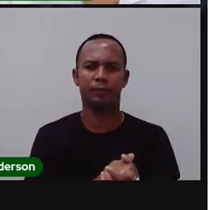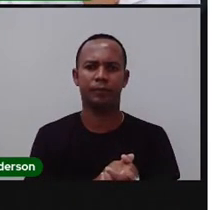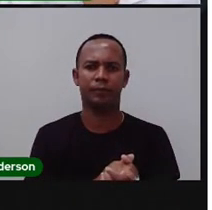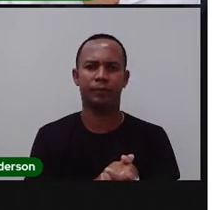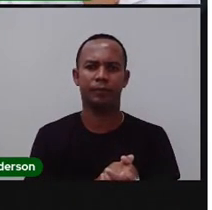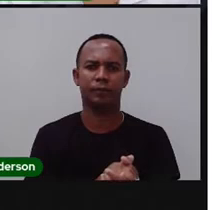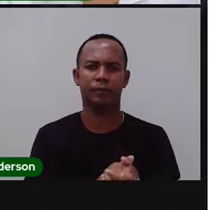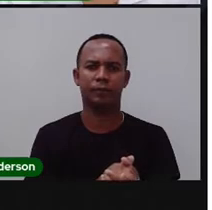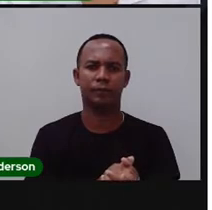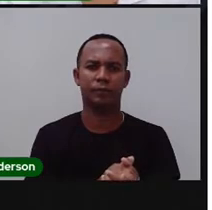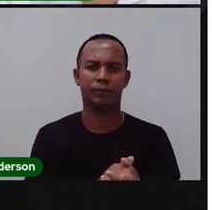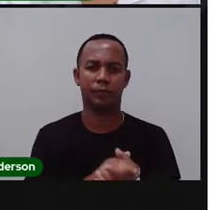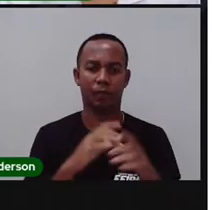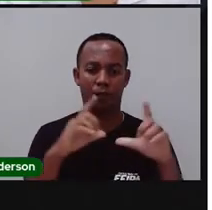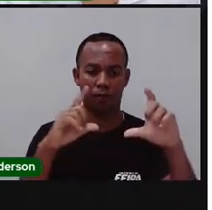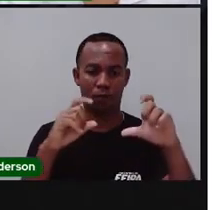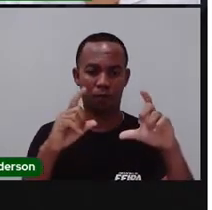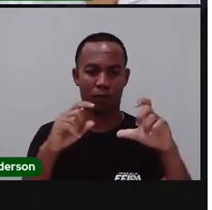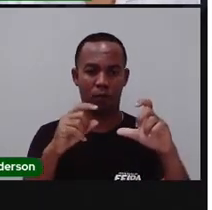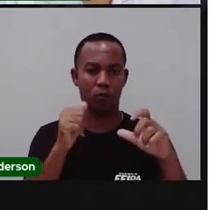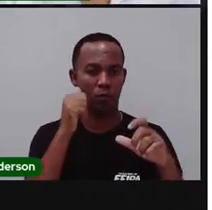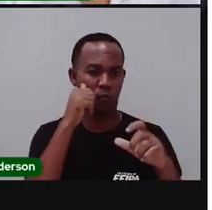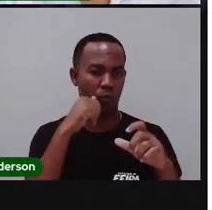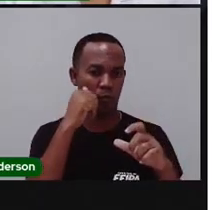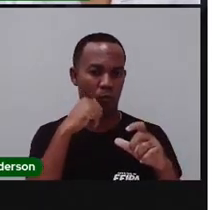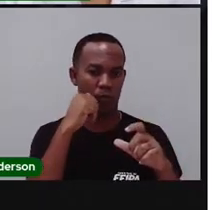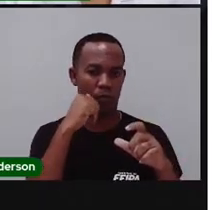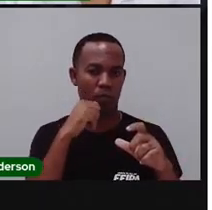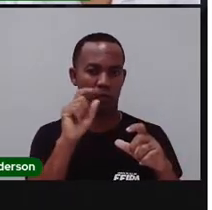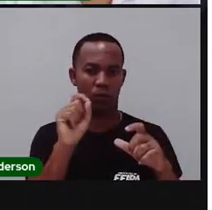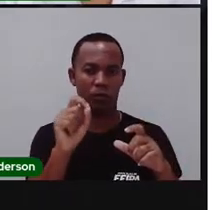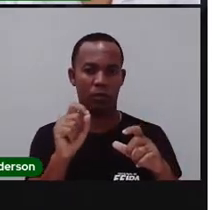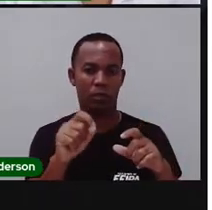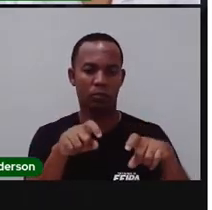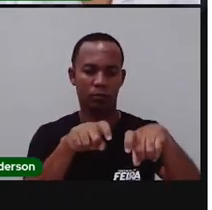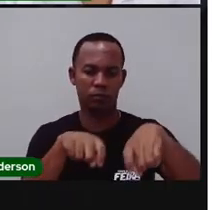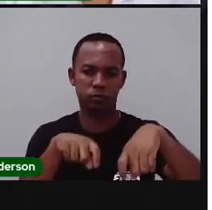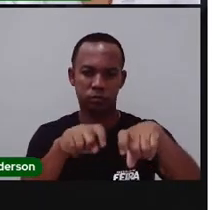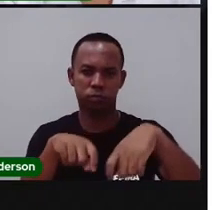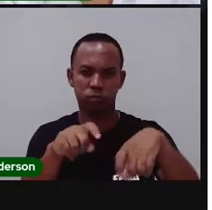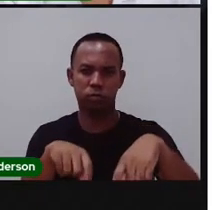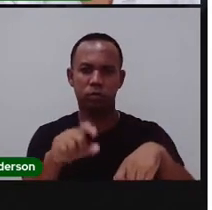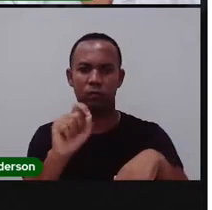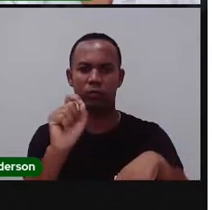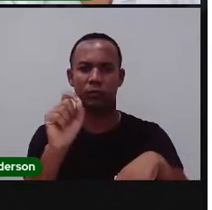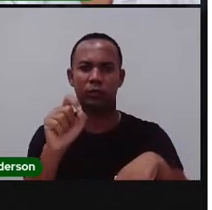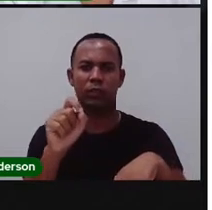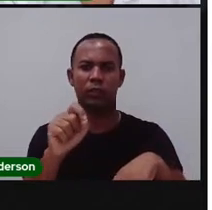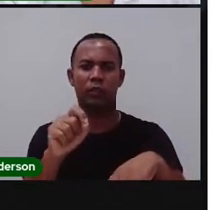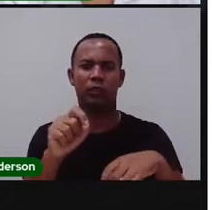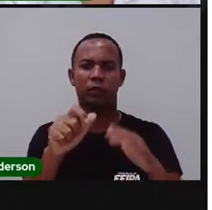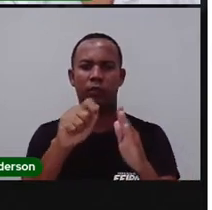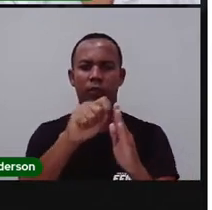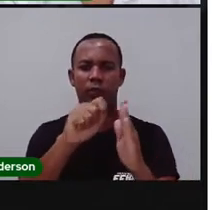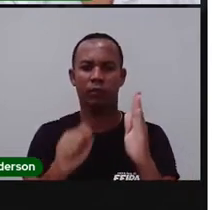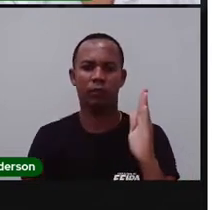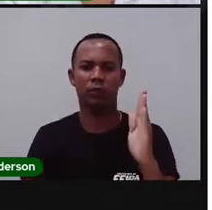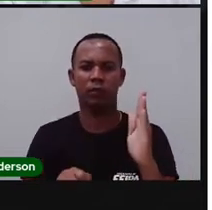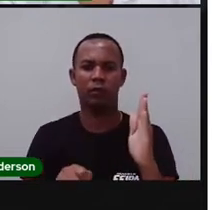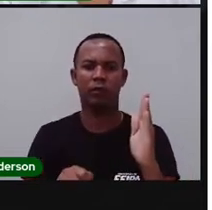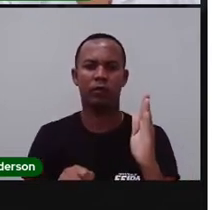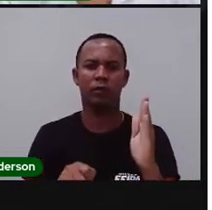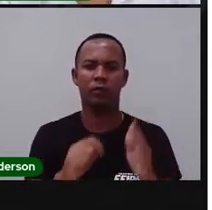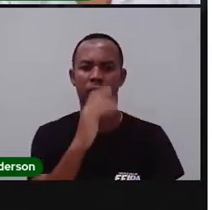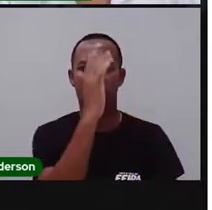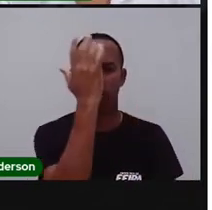Aqui vocês estão vendo uma imagem, né, de uma senhora na zona rural que está fazendo o quê? A colheita em um pé de milho.